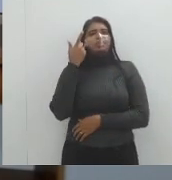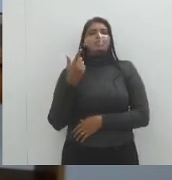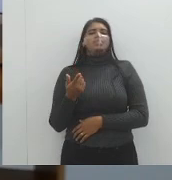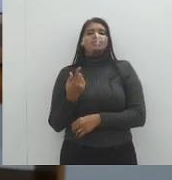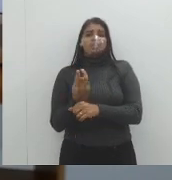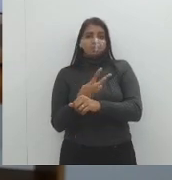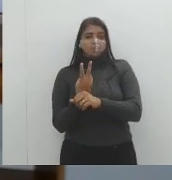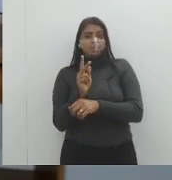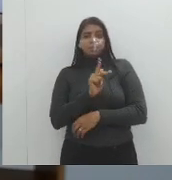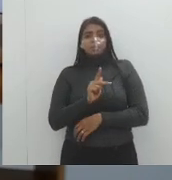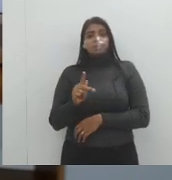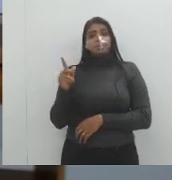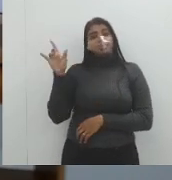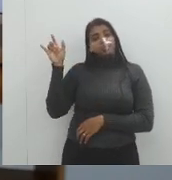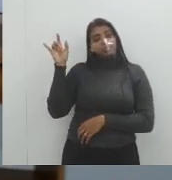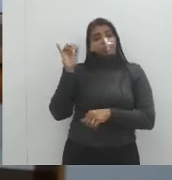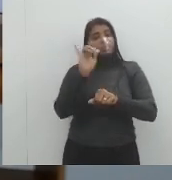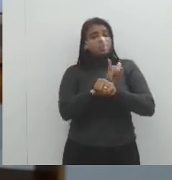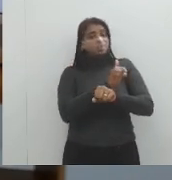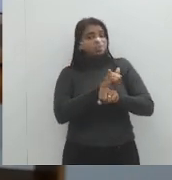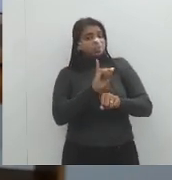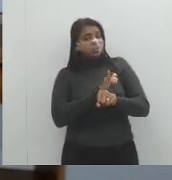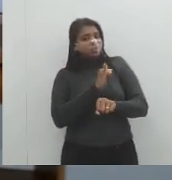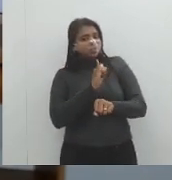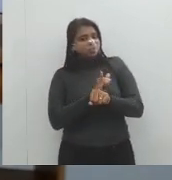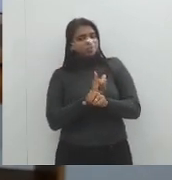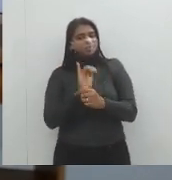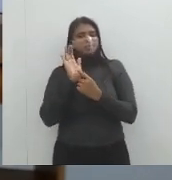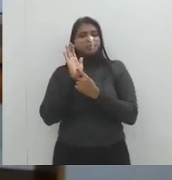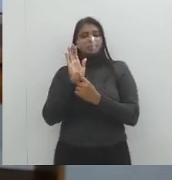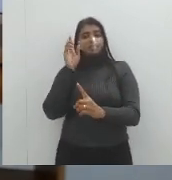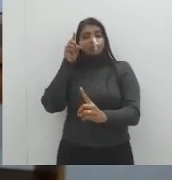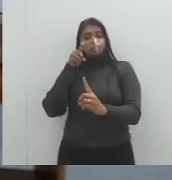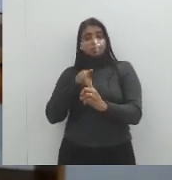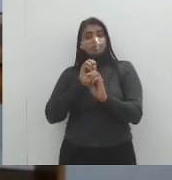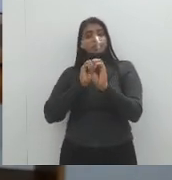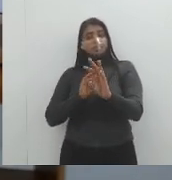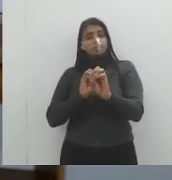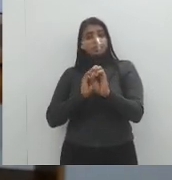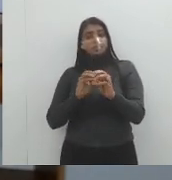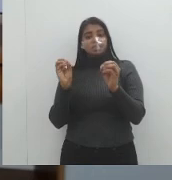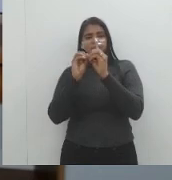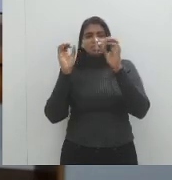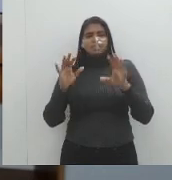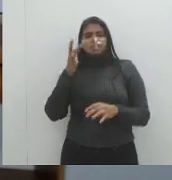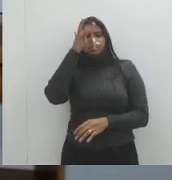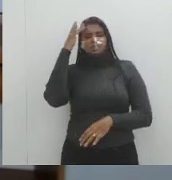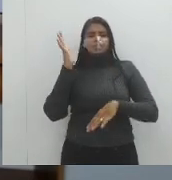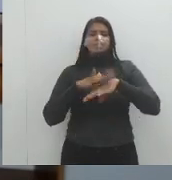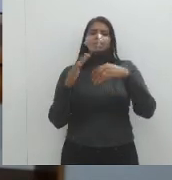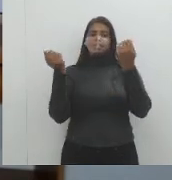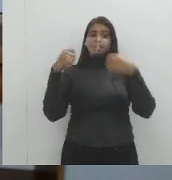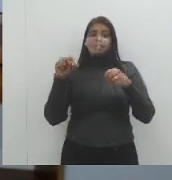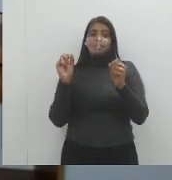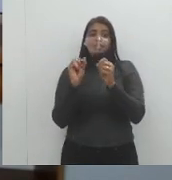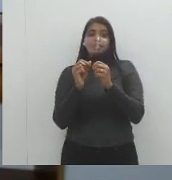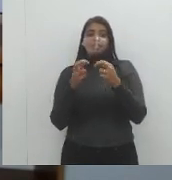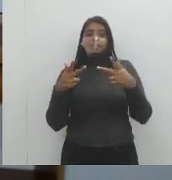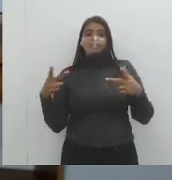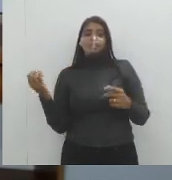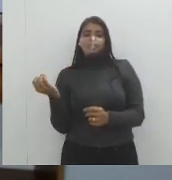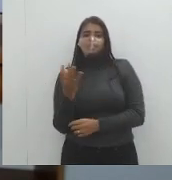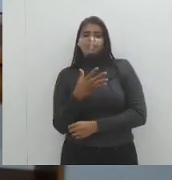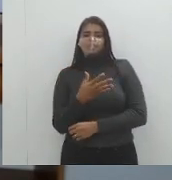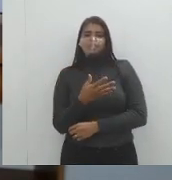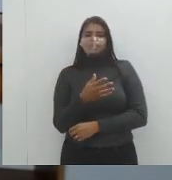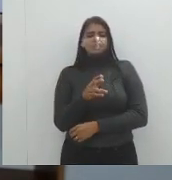no Instagram, no YouTube. E o principal objetivo da educação é criar pessoas capazes de fazer coisas novas